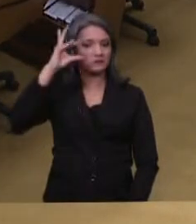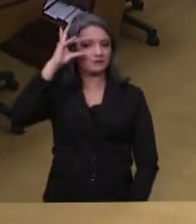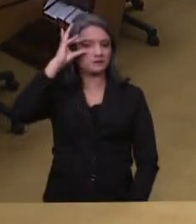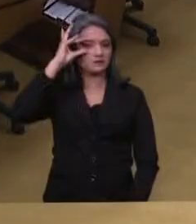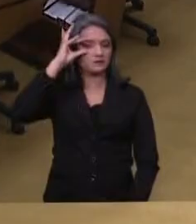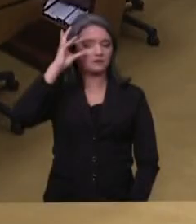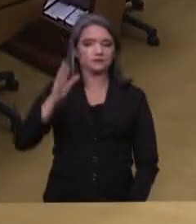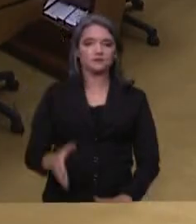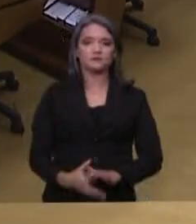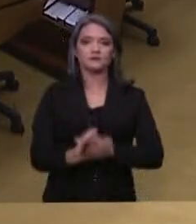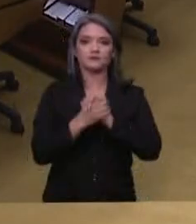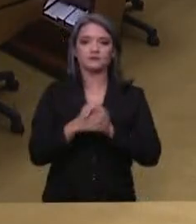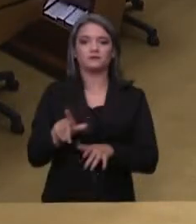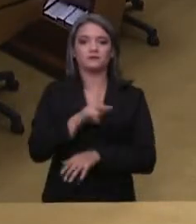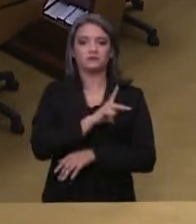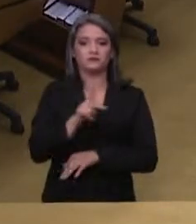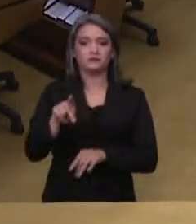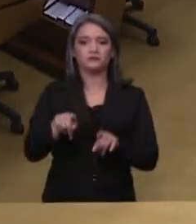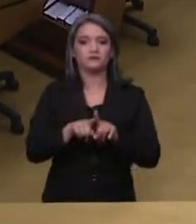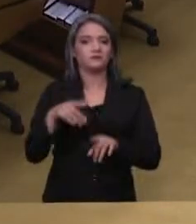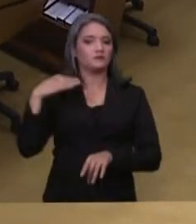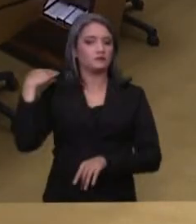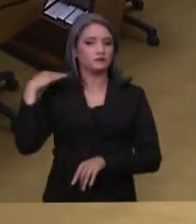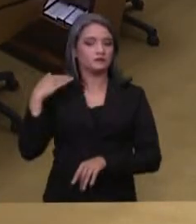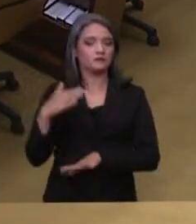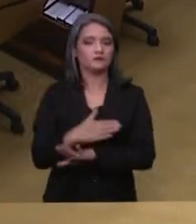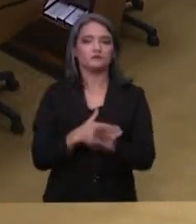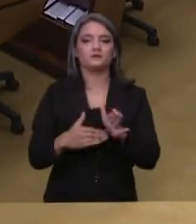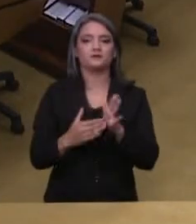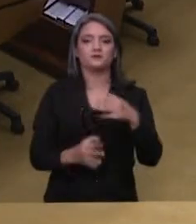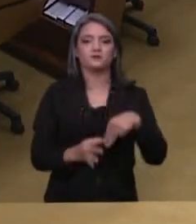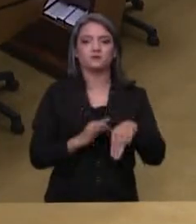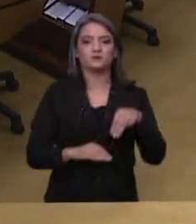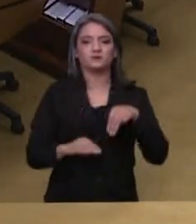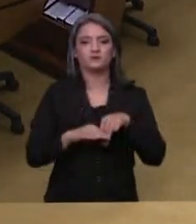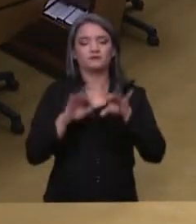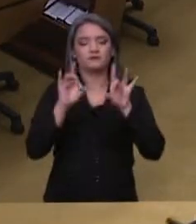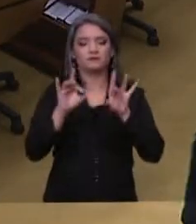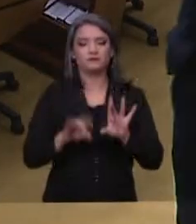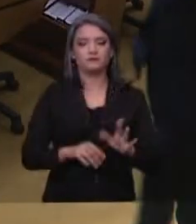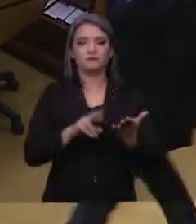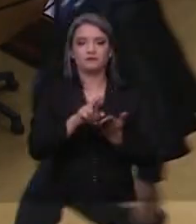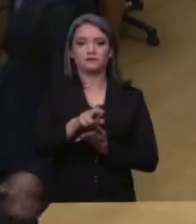Lúcia, eminentes pares, modo especial, eminente relator,